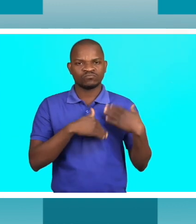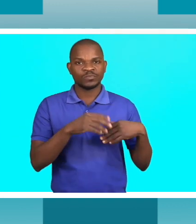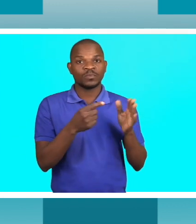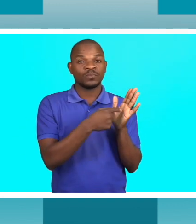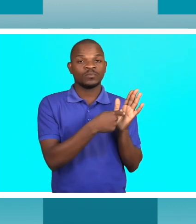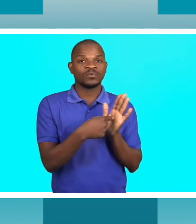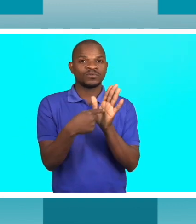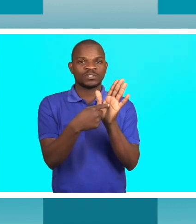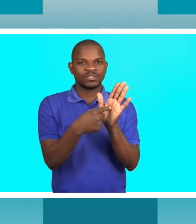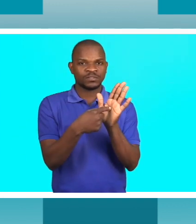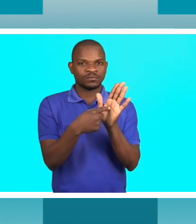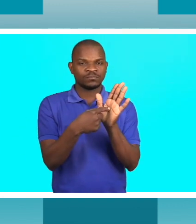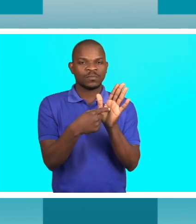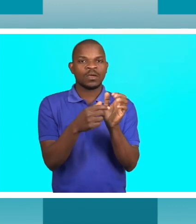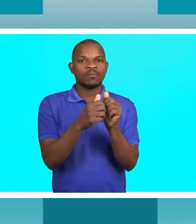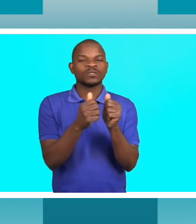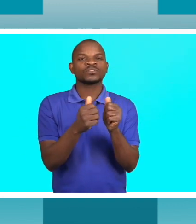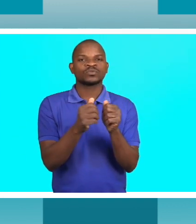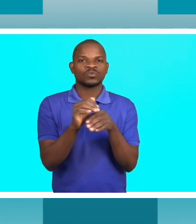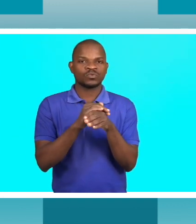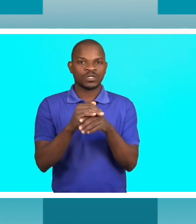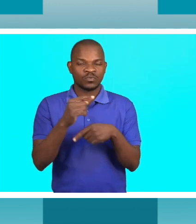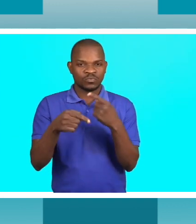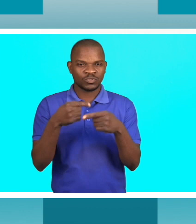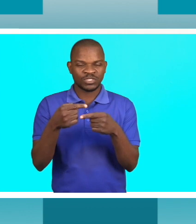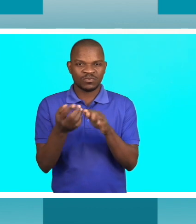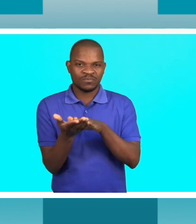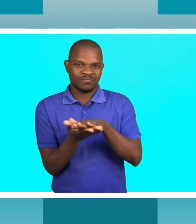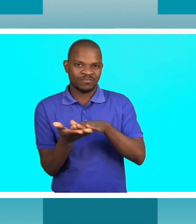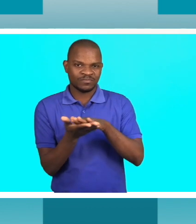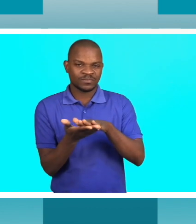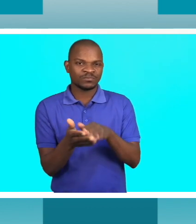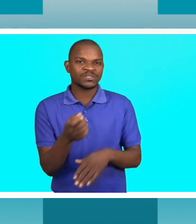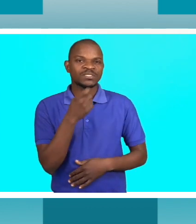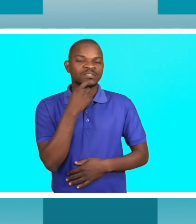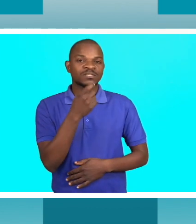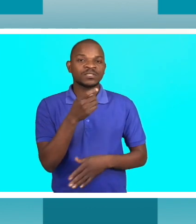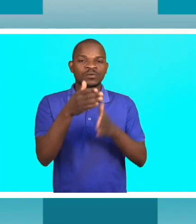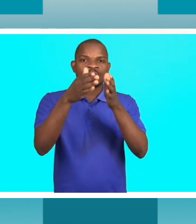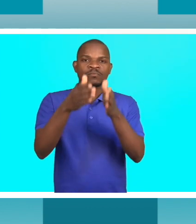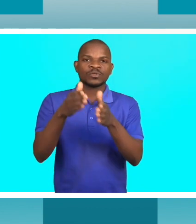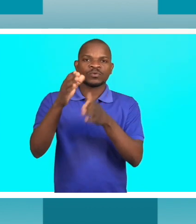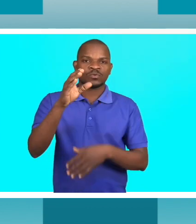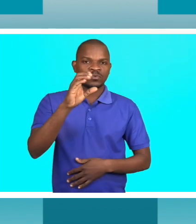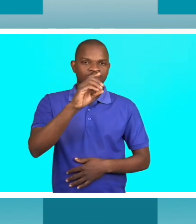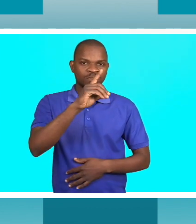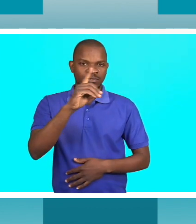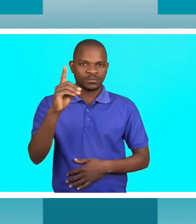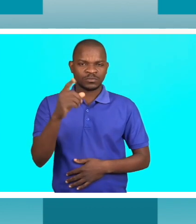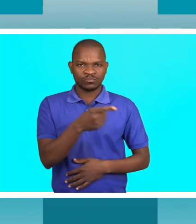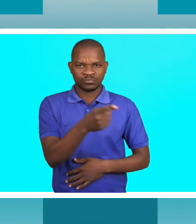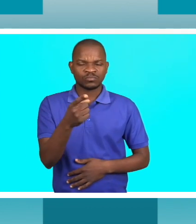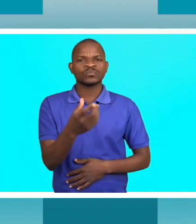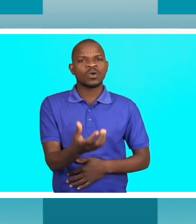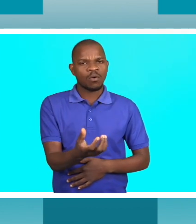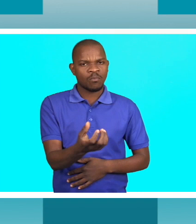mostrar, através de um projeto piloto, que as pessoas com deficiência